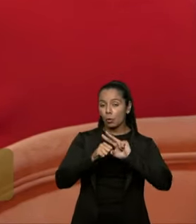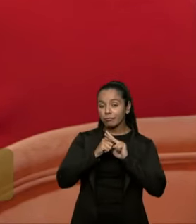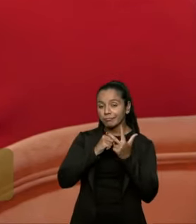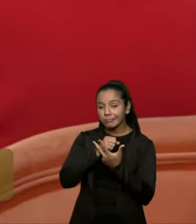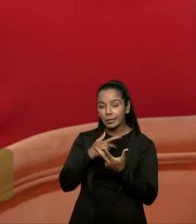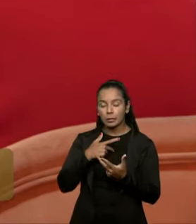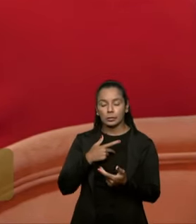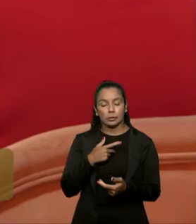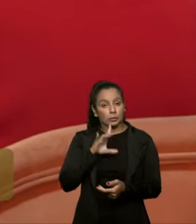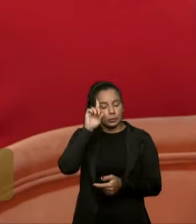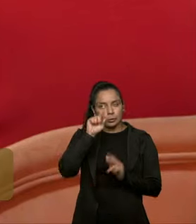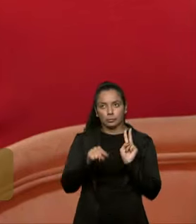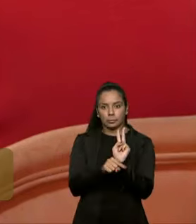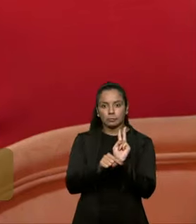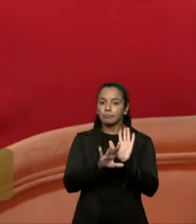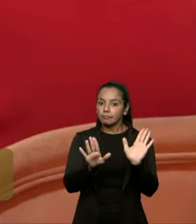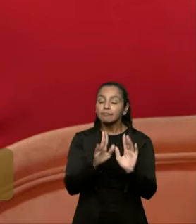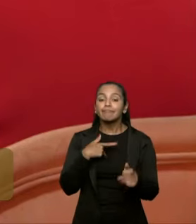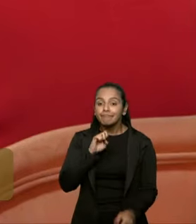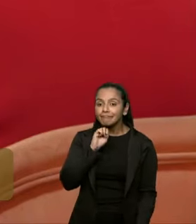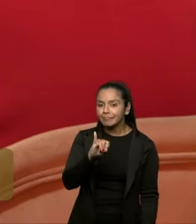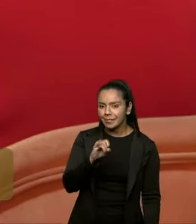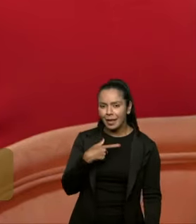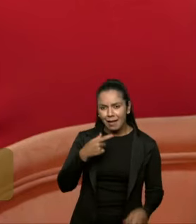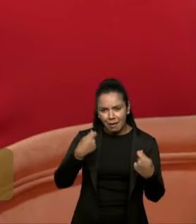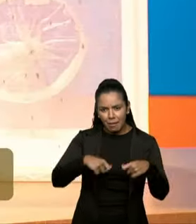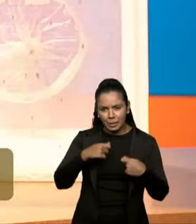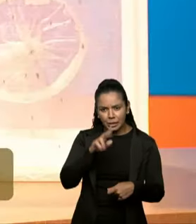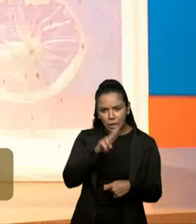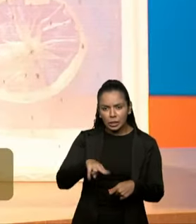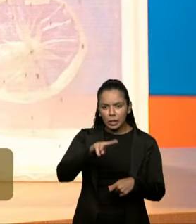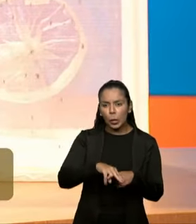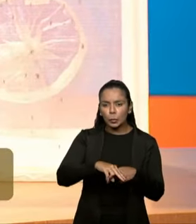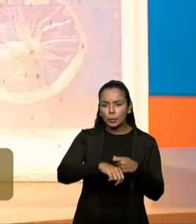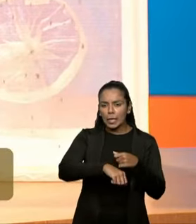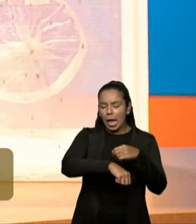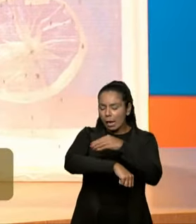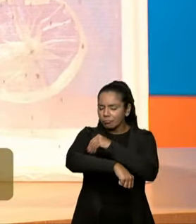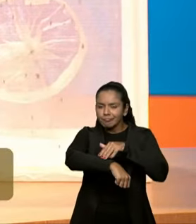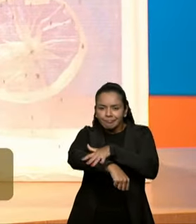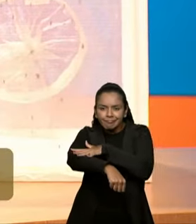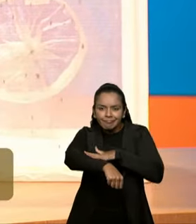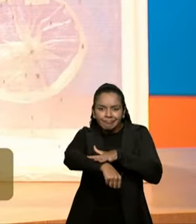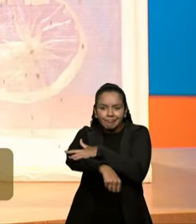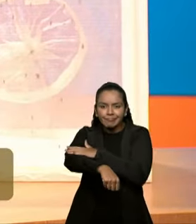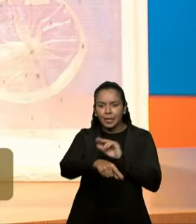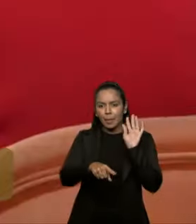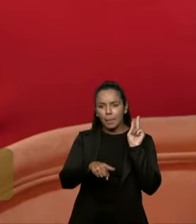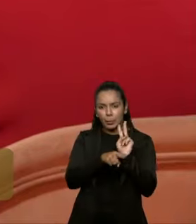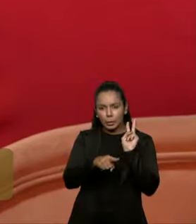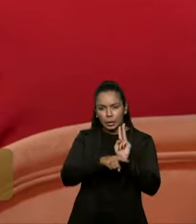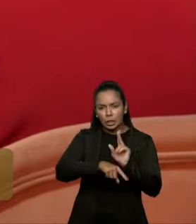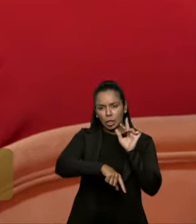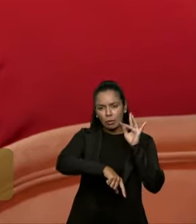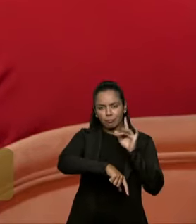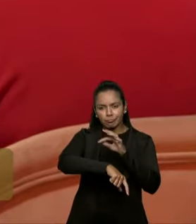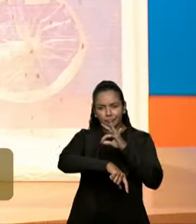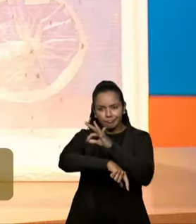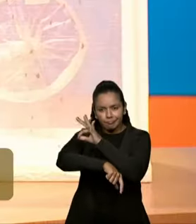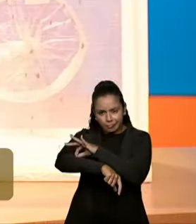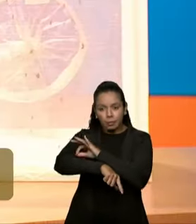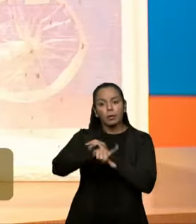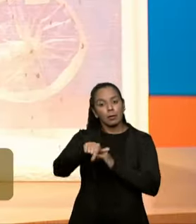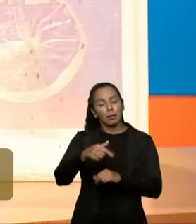momento, Deus me livre, guarde, mas ela está. Ela assim mesmo tem que ficar usando repelente? Adoro essa pergunta. Você, jura? Porque eu